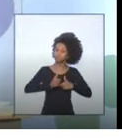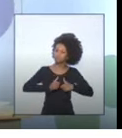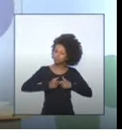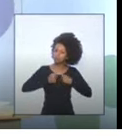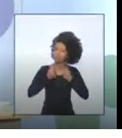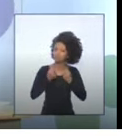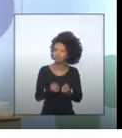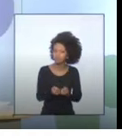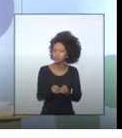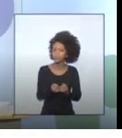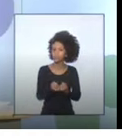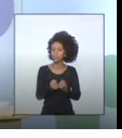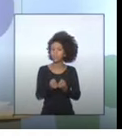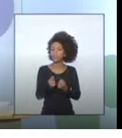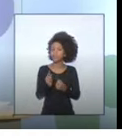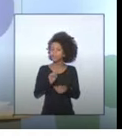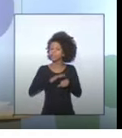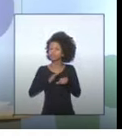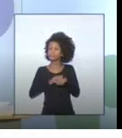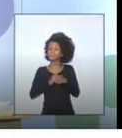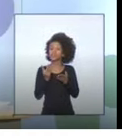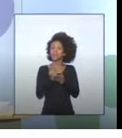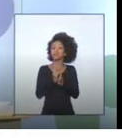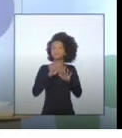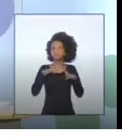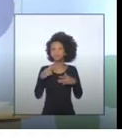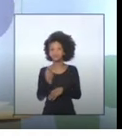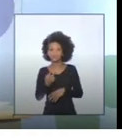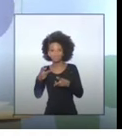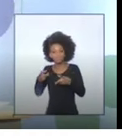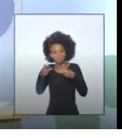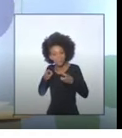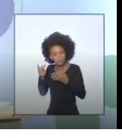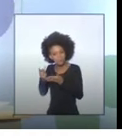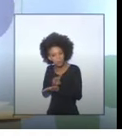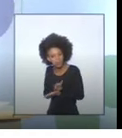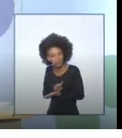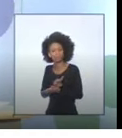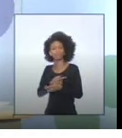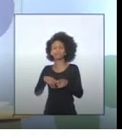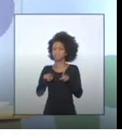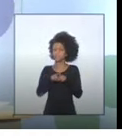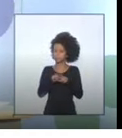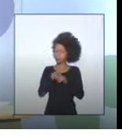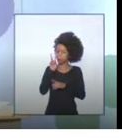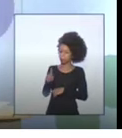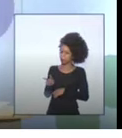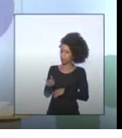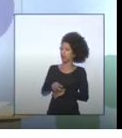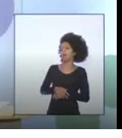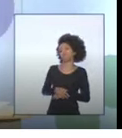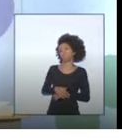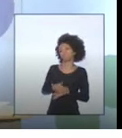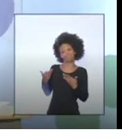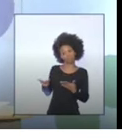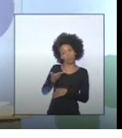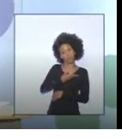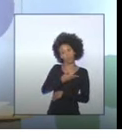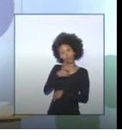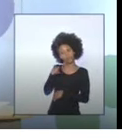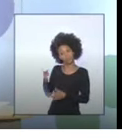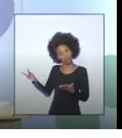cometendo erros. E quando a gente identificar esses erros, também ter a coragem de olhar para o colega e falar, olha, colega, você